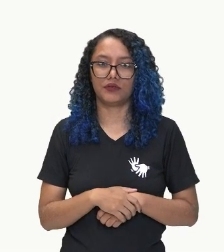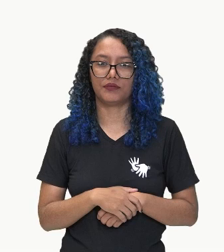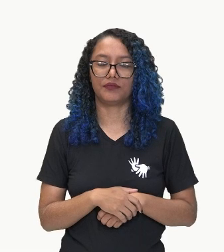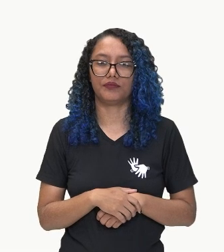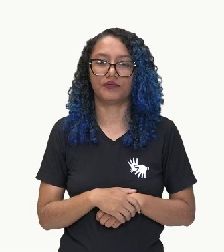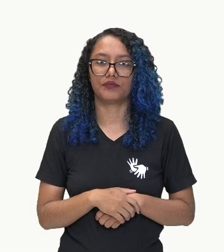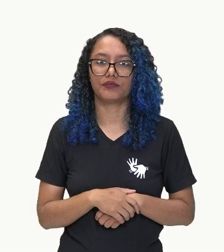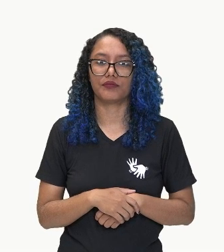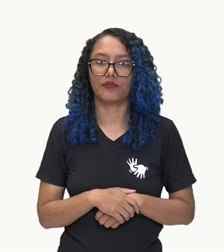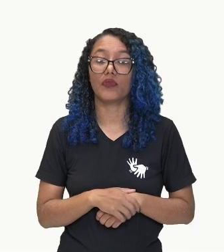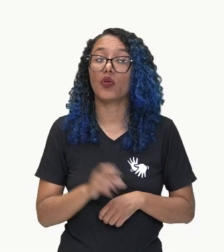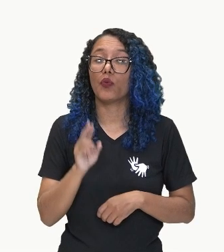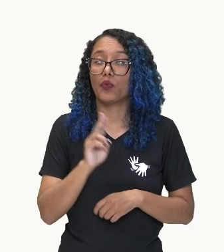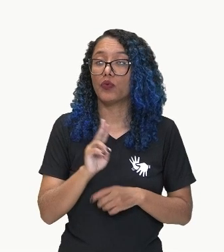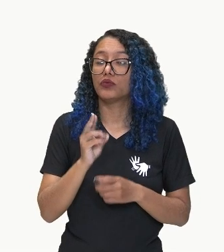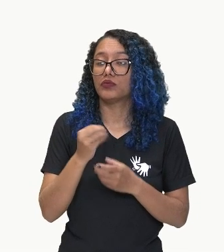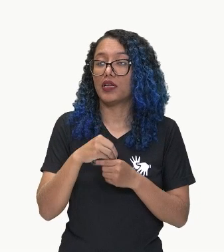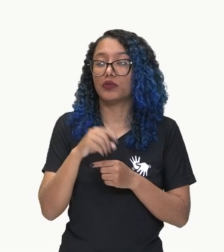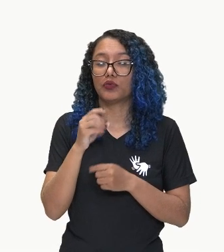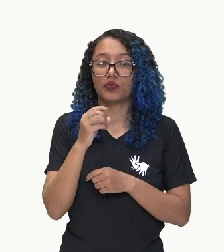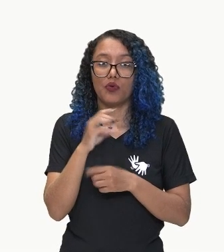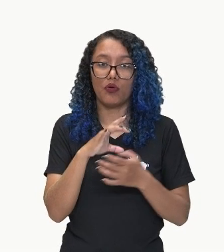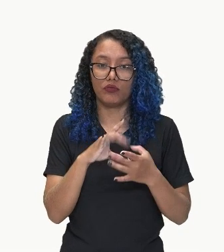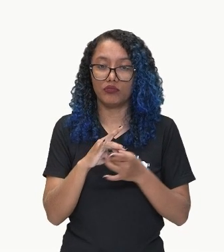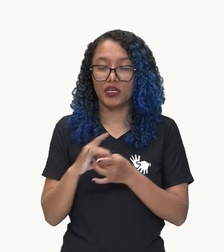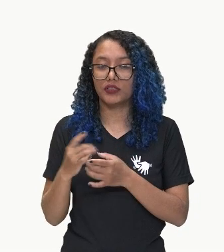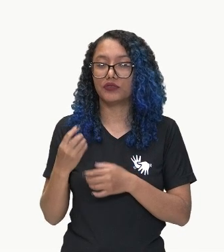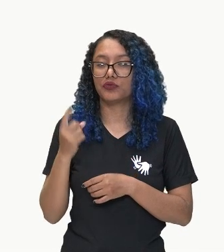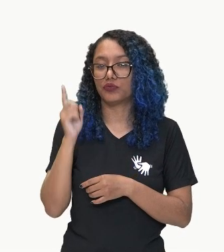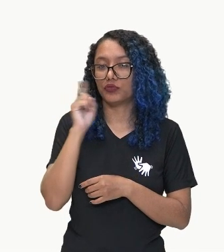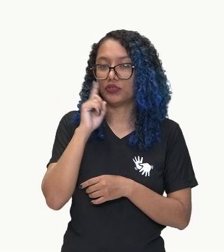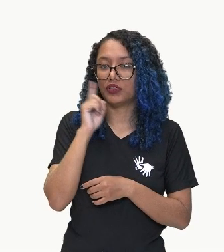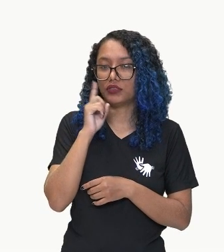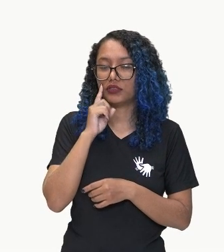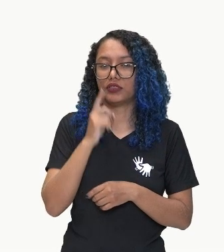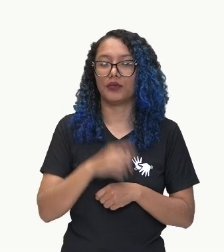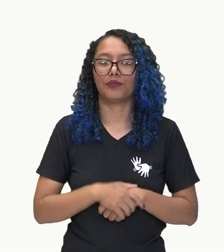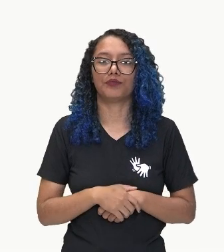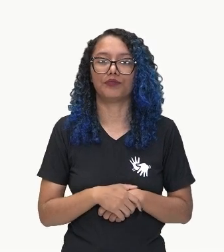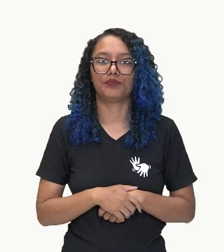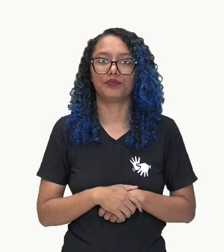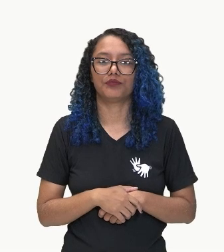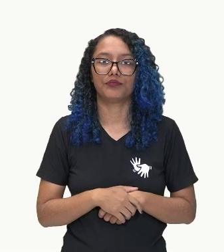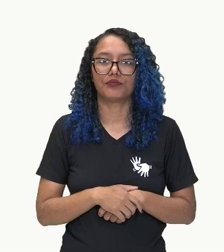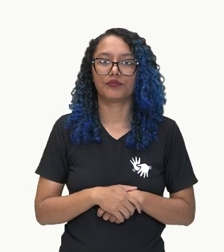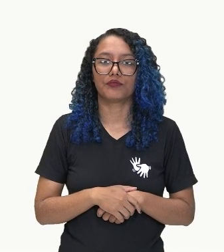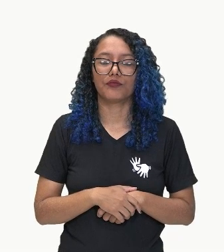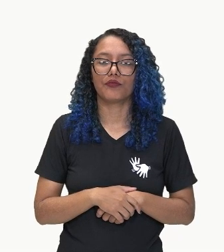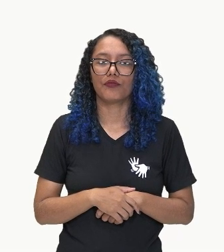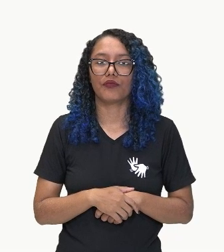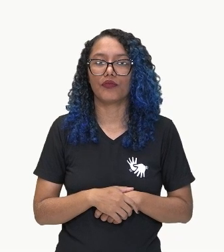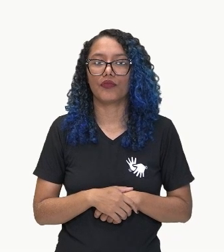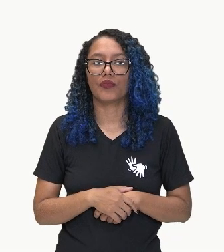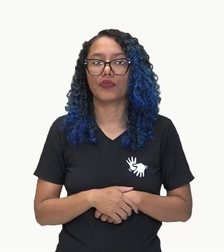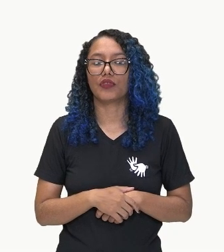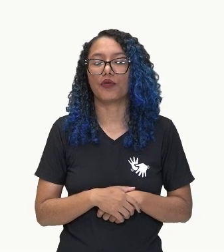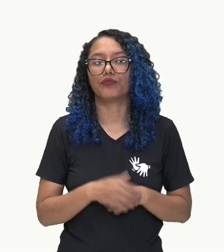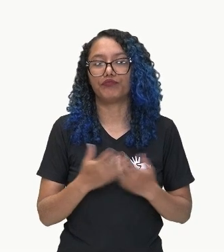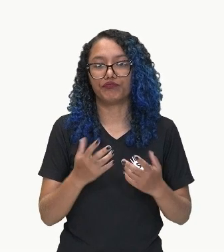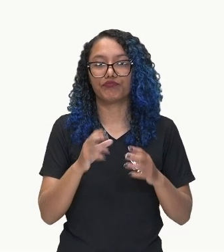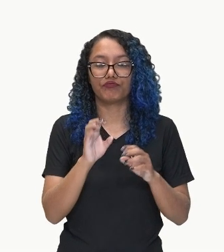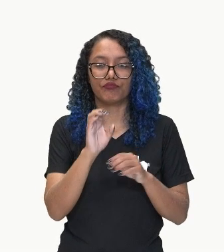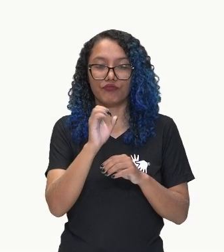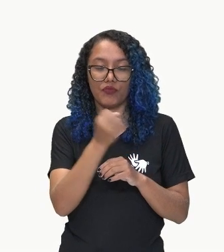dia. 75 centavos, que é escrito de maneira diferente da fração, mas